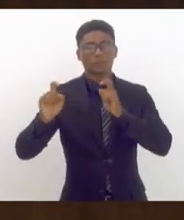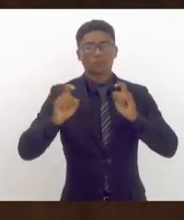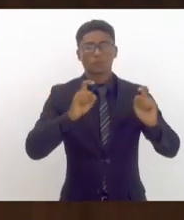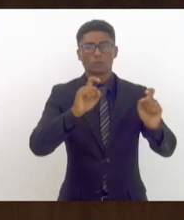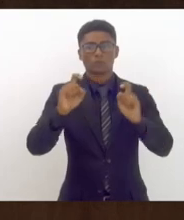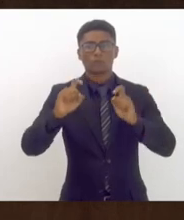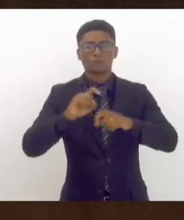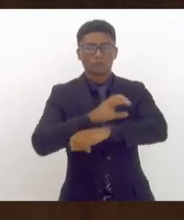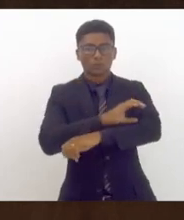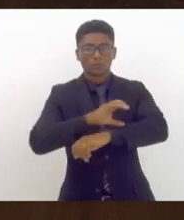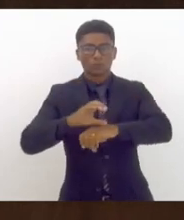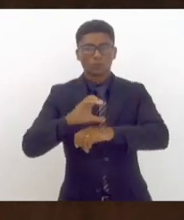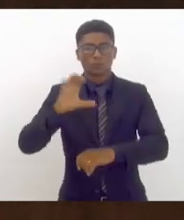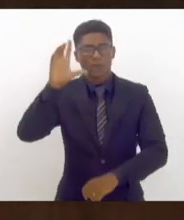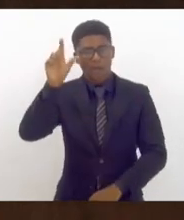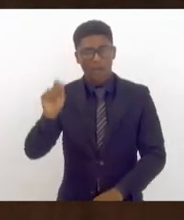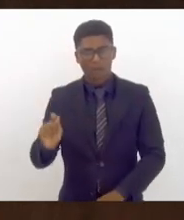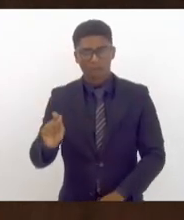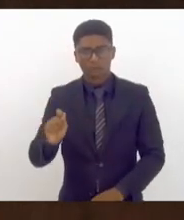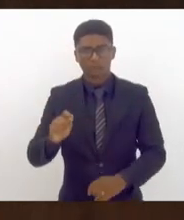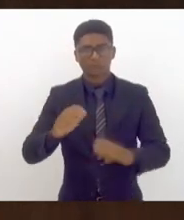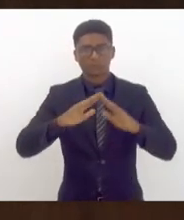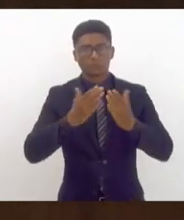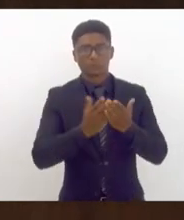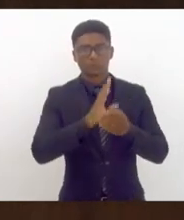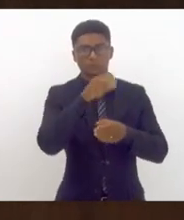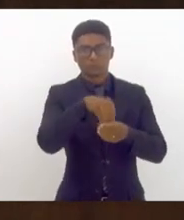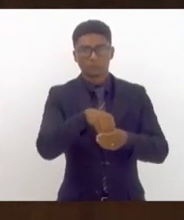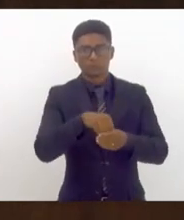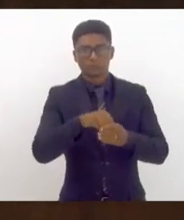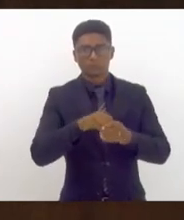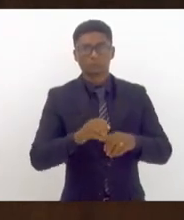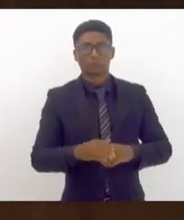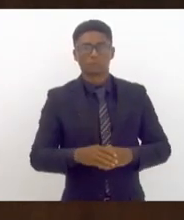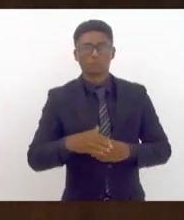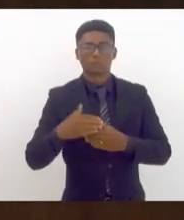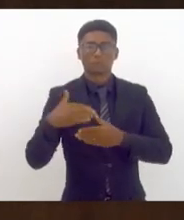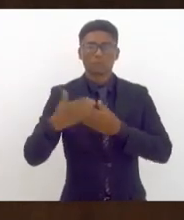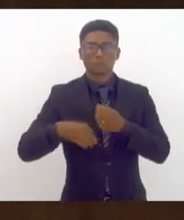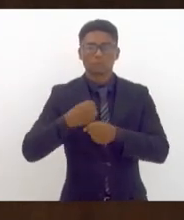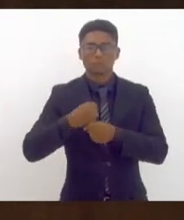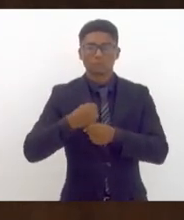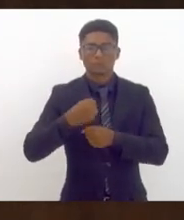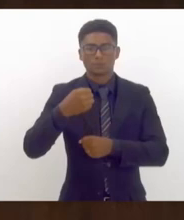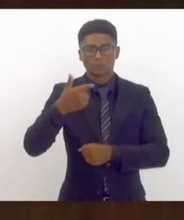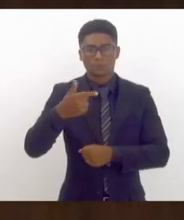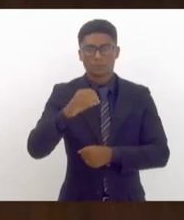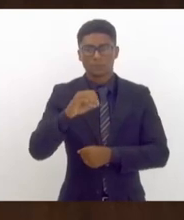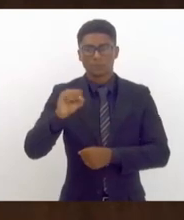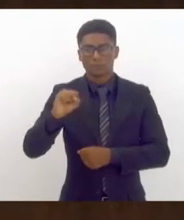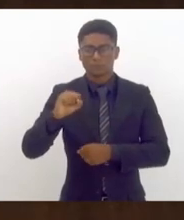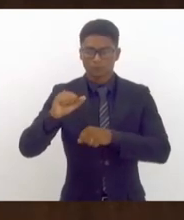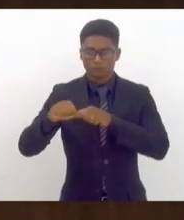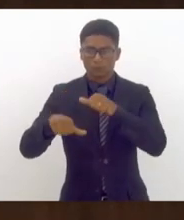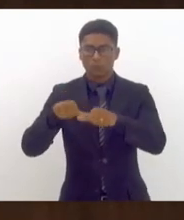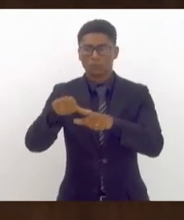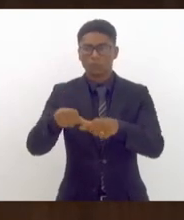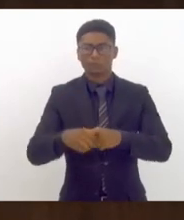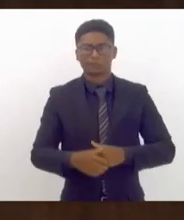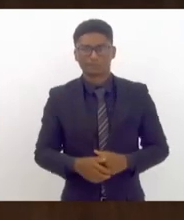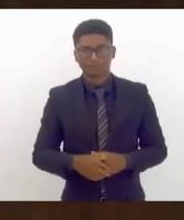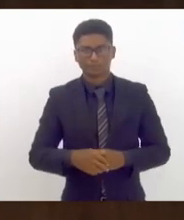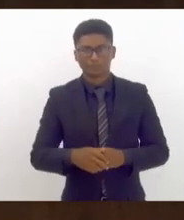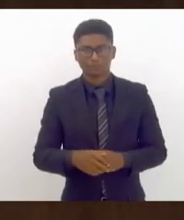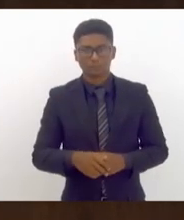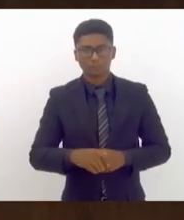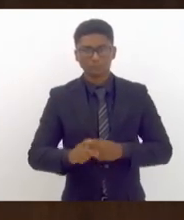cultura afro-brasileira nas escolas. Essa lei, depois, em 2008, ela mudou e passou a ser